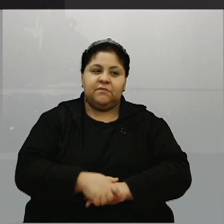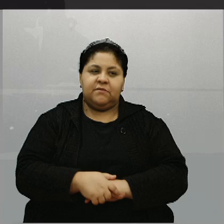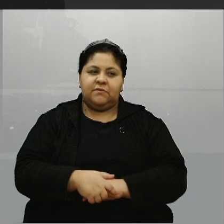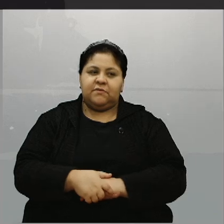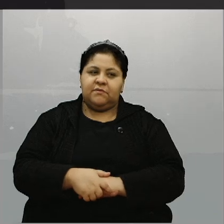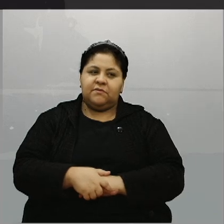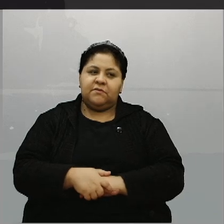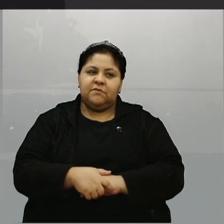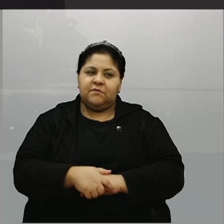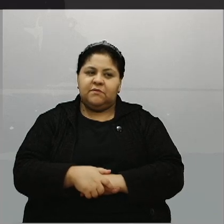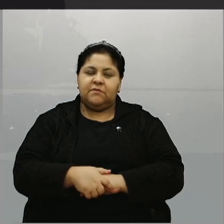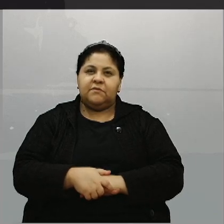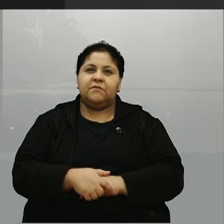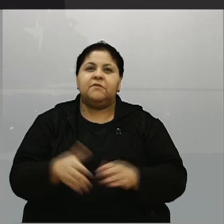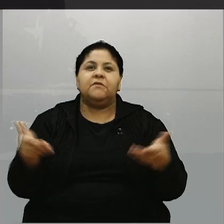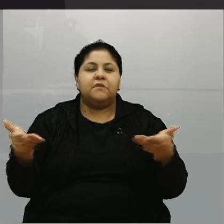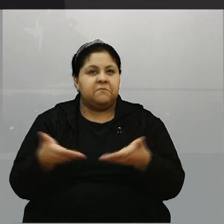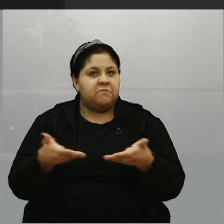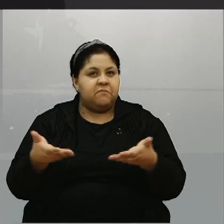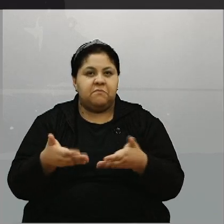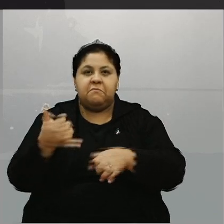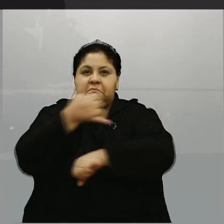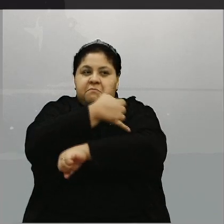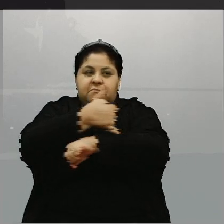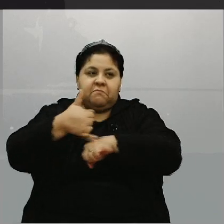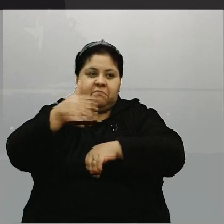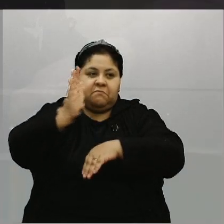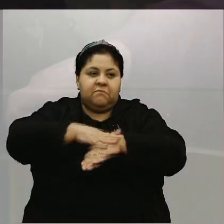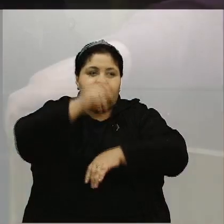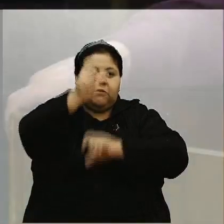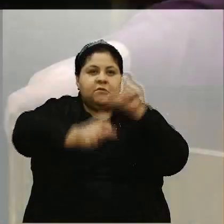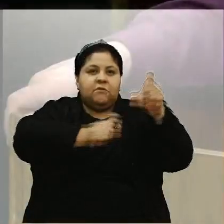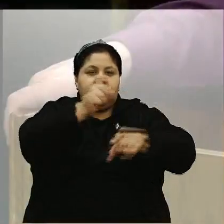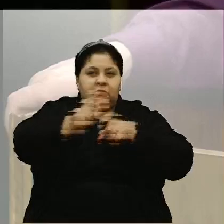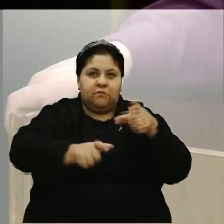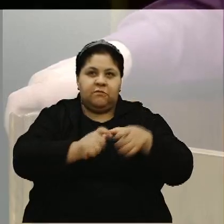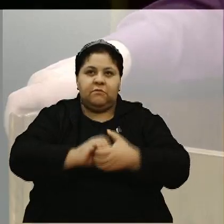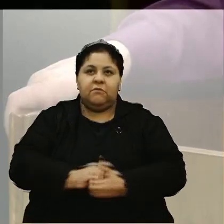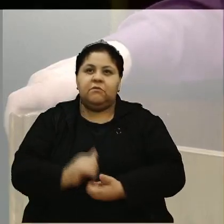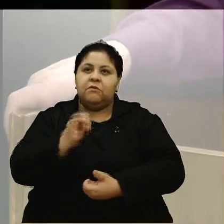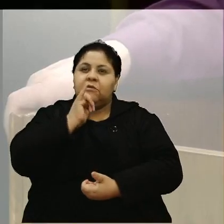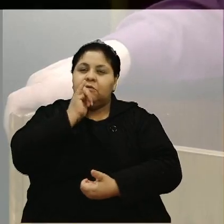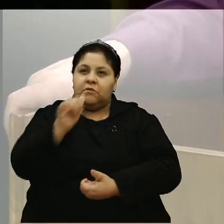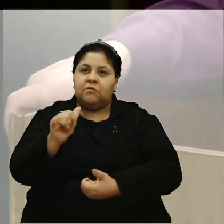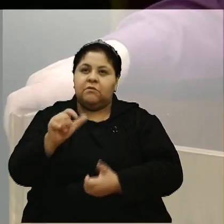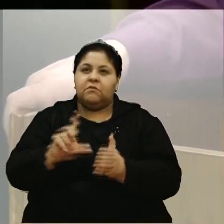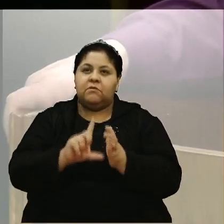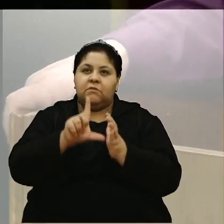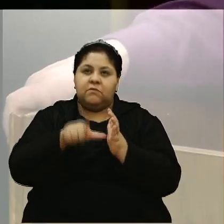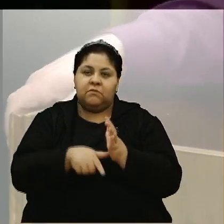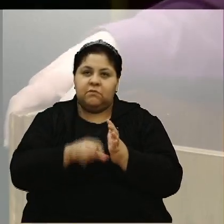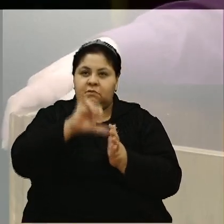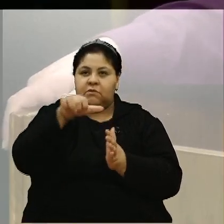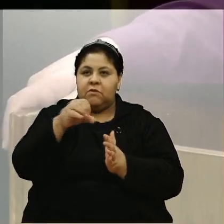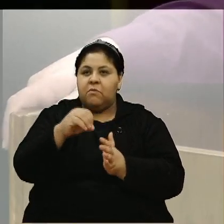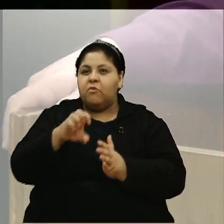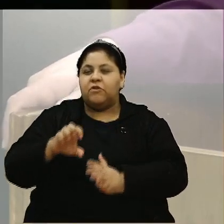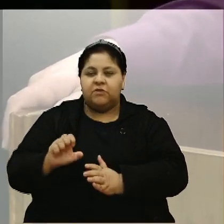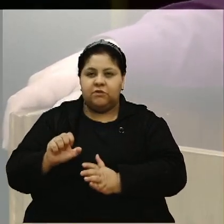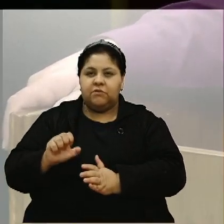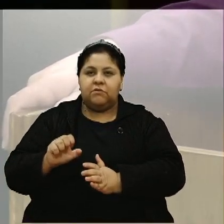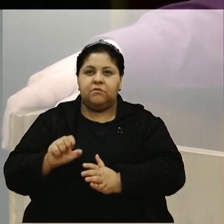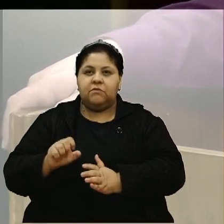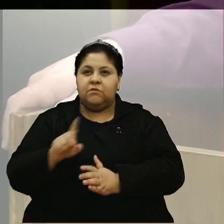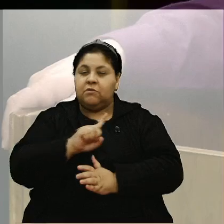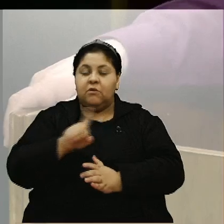aí sim que não passa mais ninguém. Mas ele me disse que logo em seguida, depois da José Novelo, não é porque o